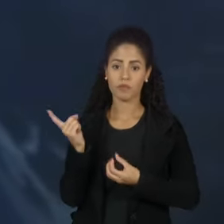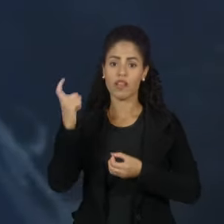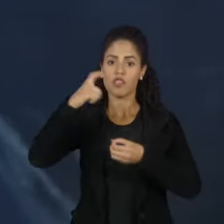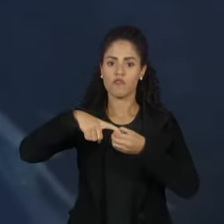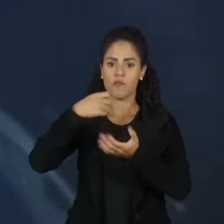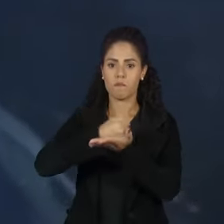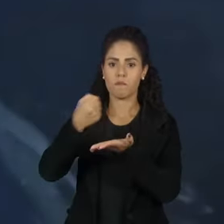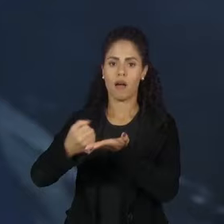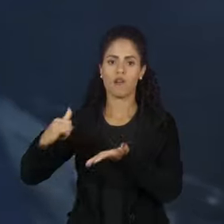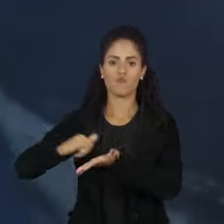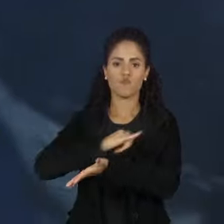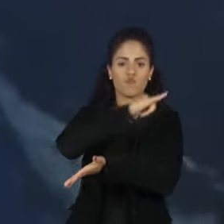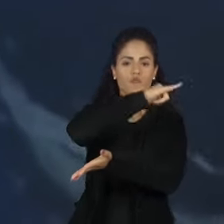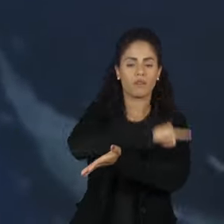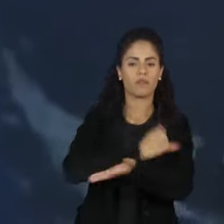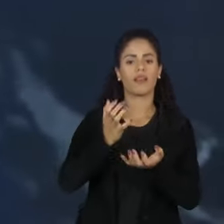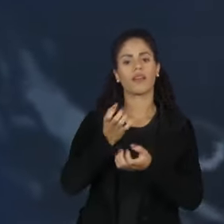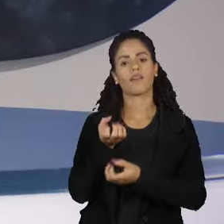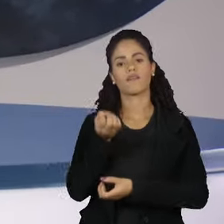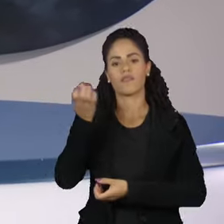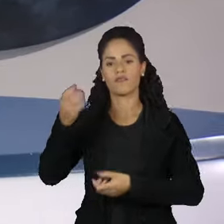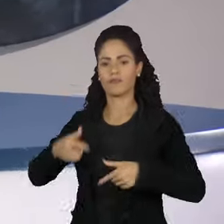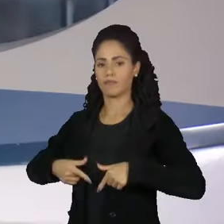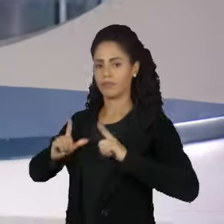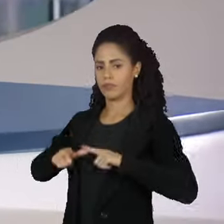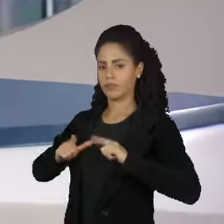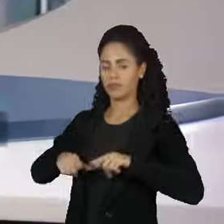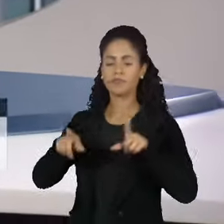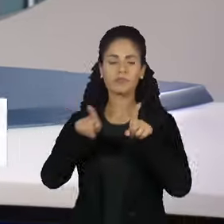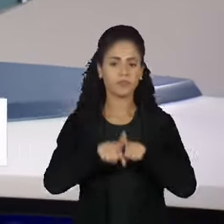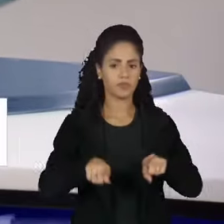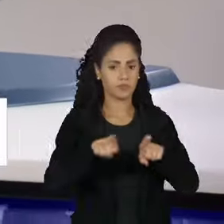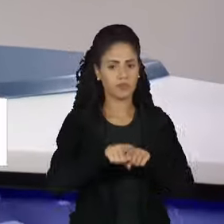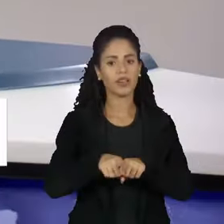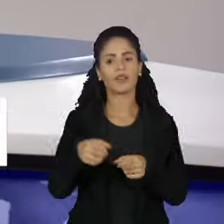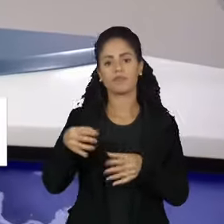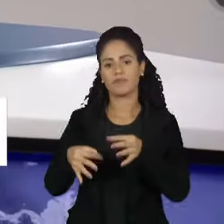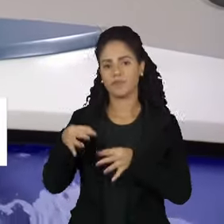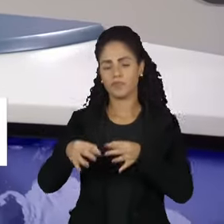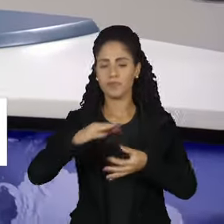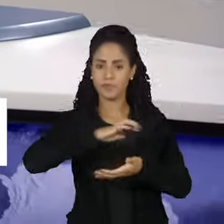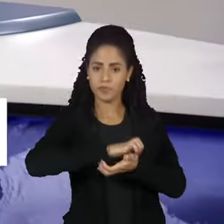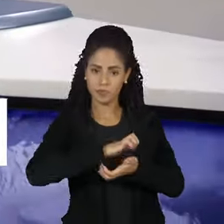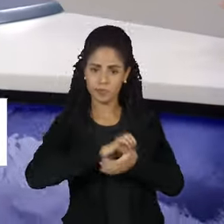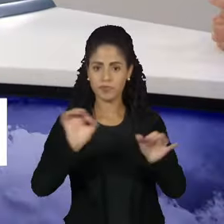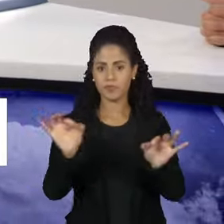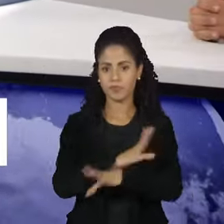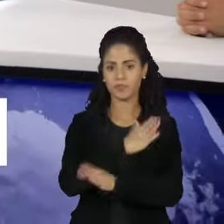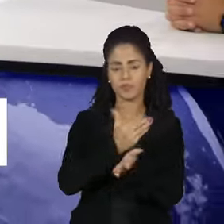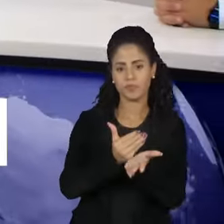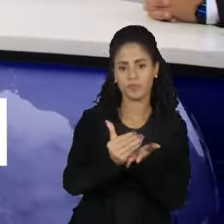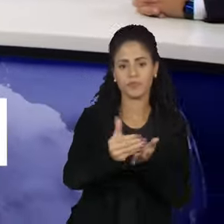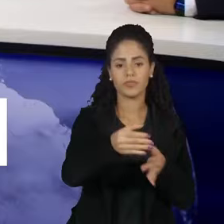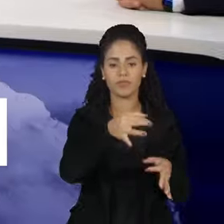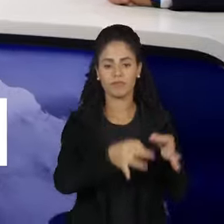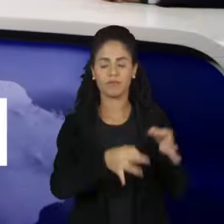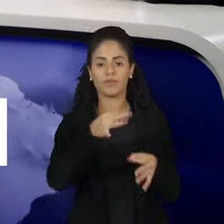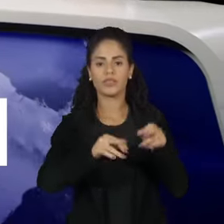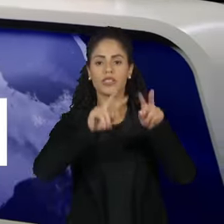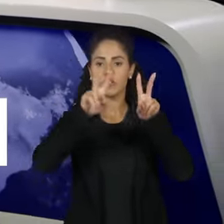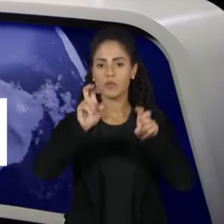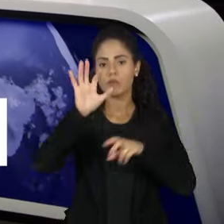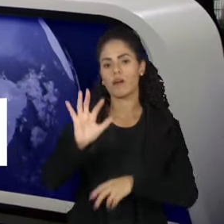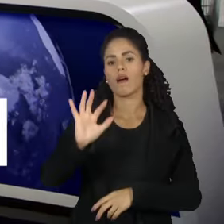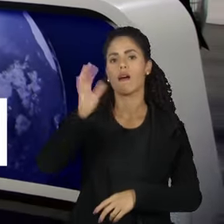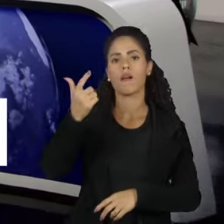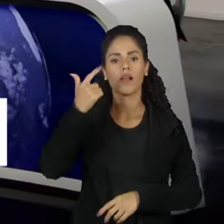do passaporte para uma viagem a Israel. E mais, Supremo Tribunal Federal se prepara para iniciar o julgamento sobre o alcance